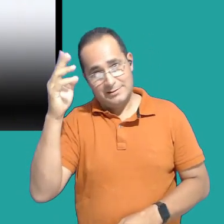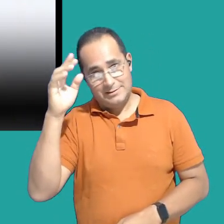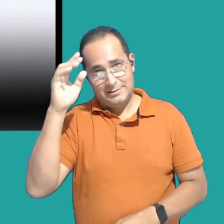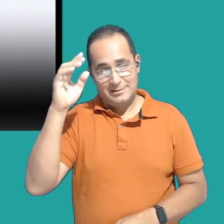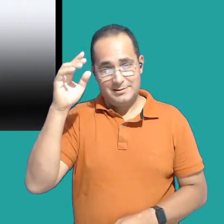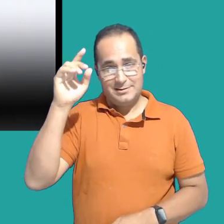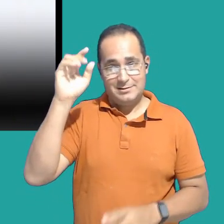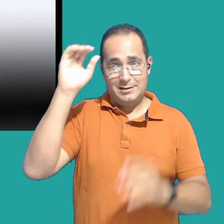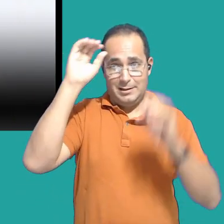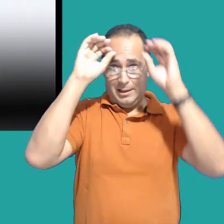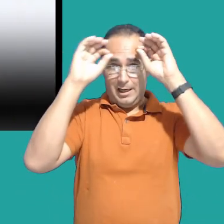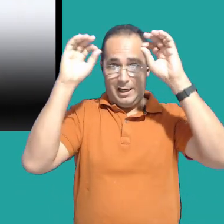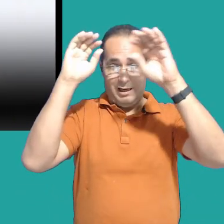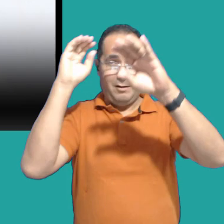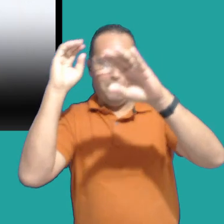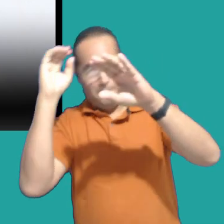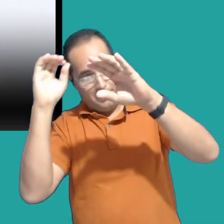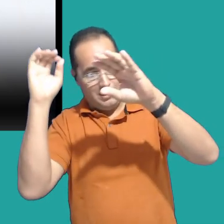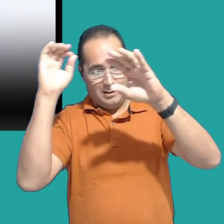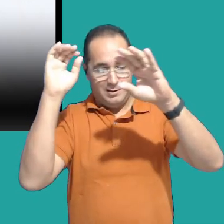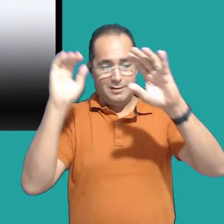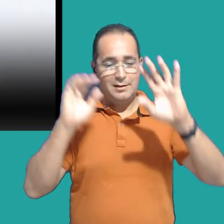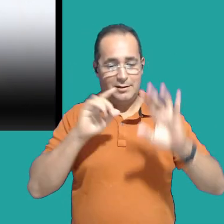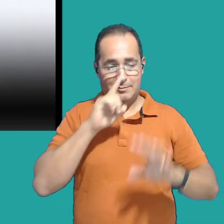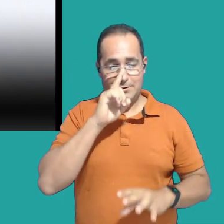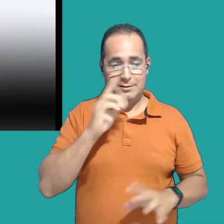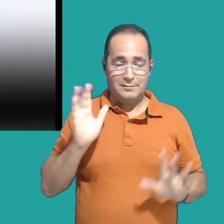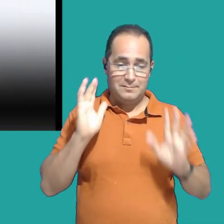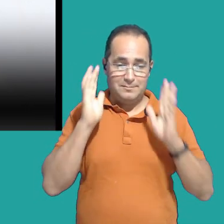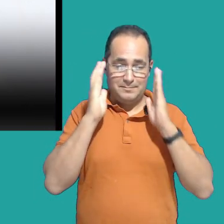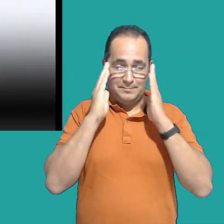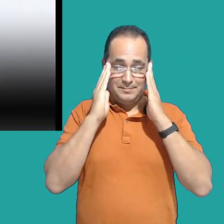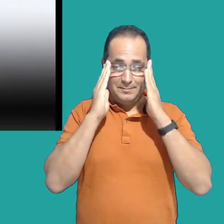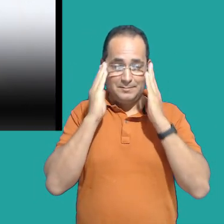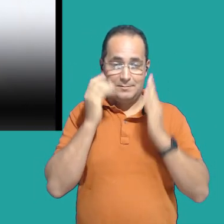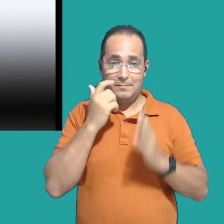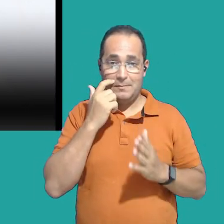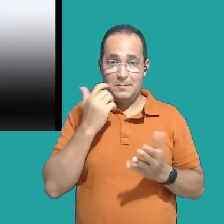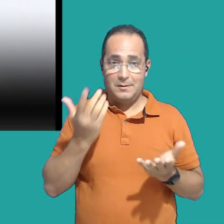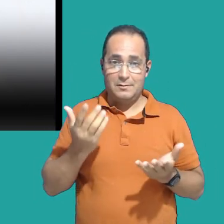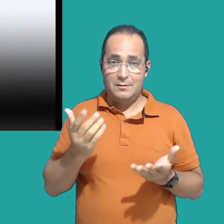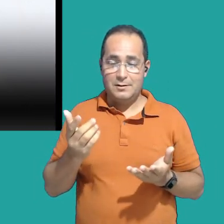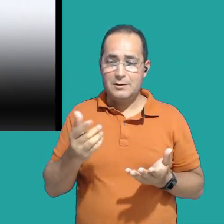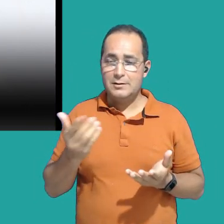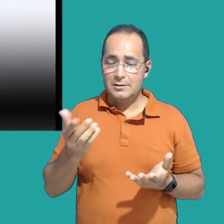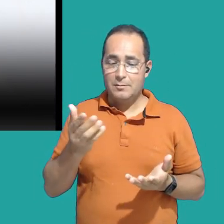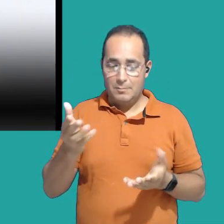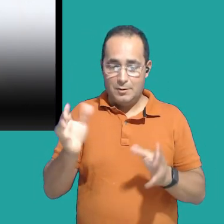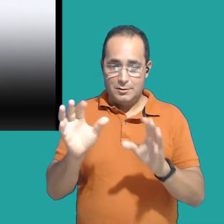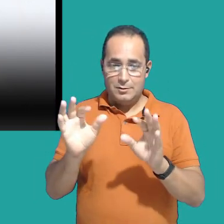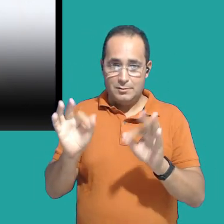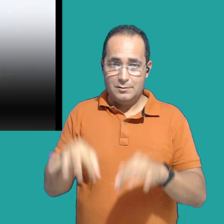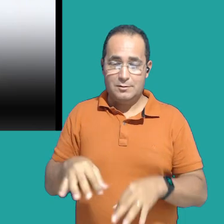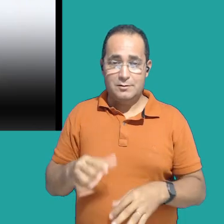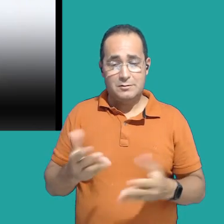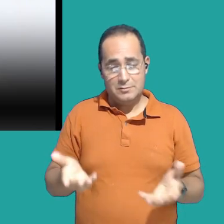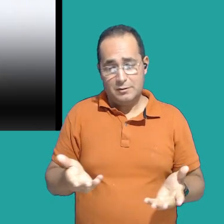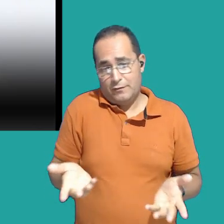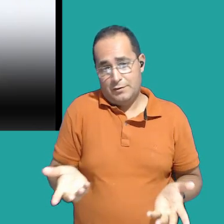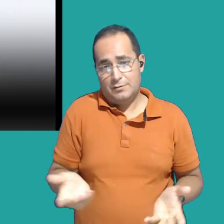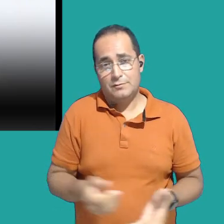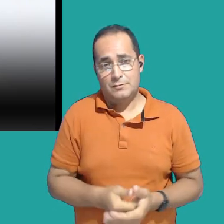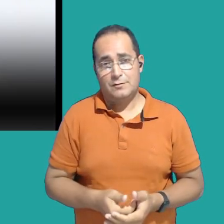galho, era grande. Dá uma parada. É. É, Então, diga aí. certo, Felipe, pode